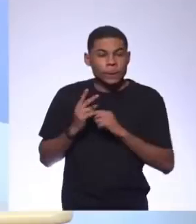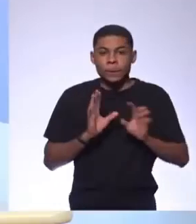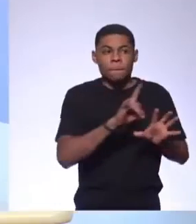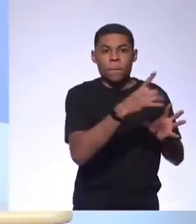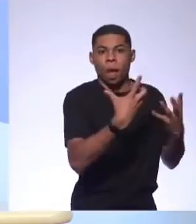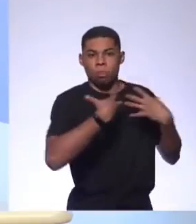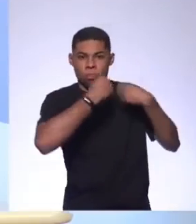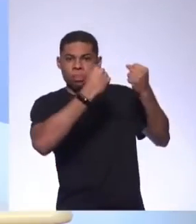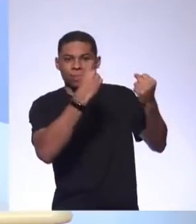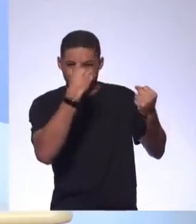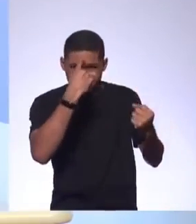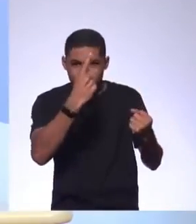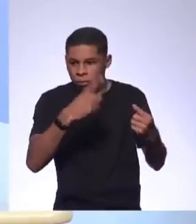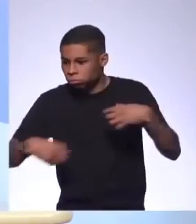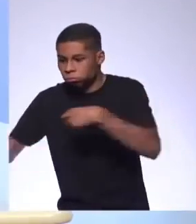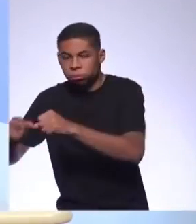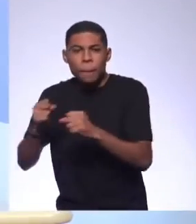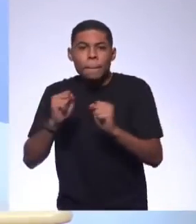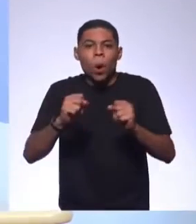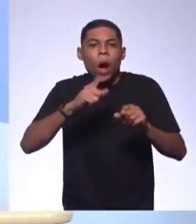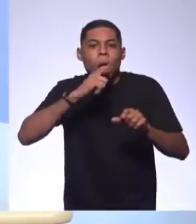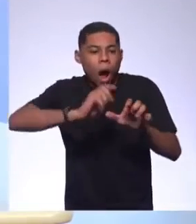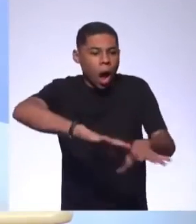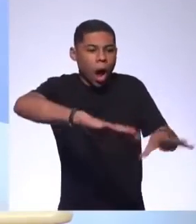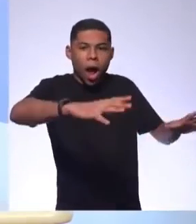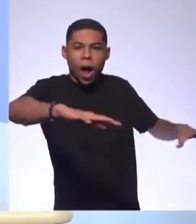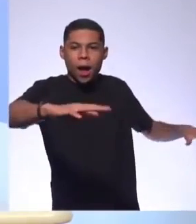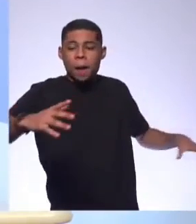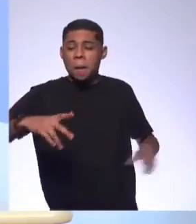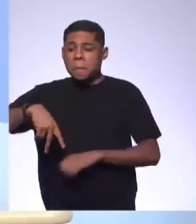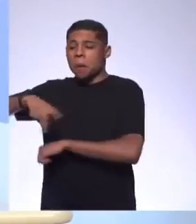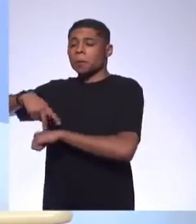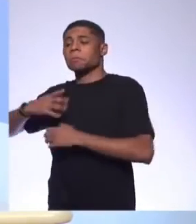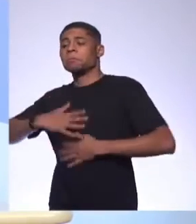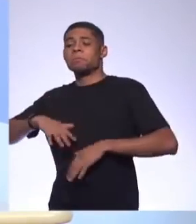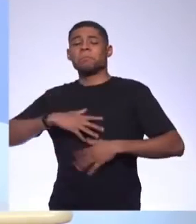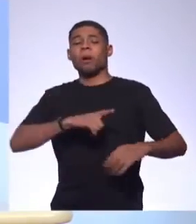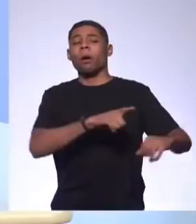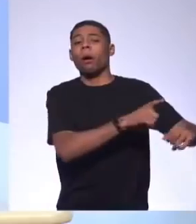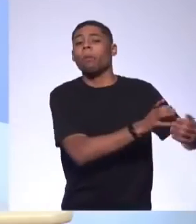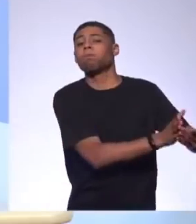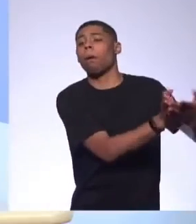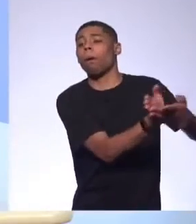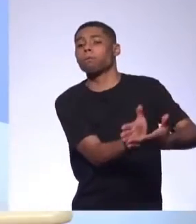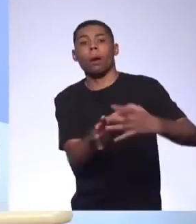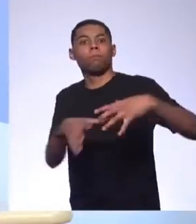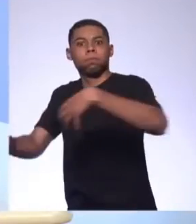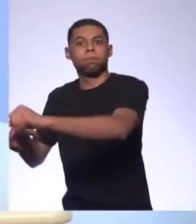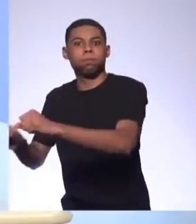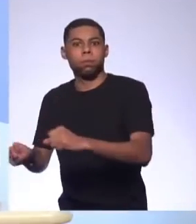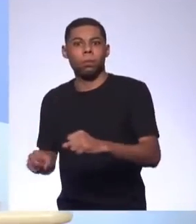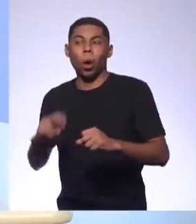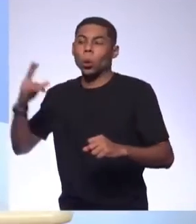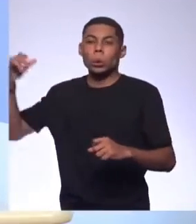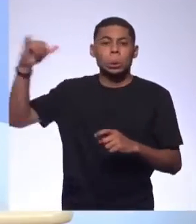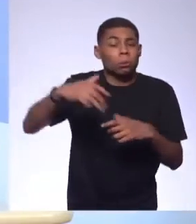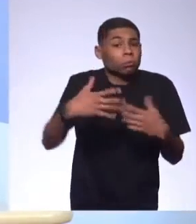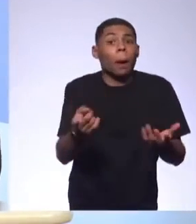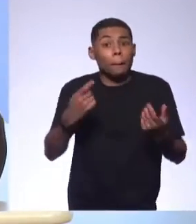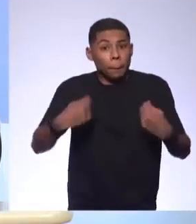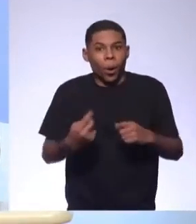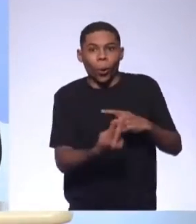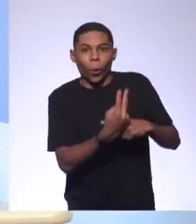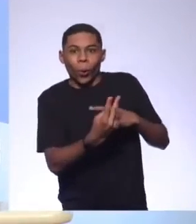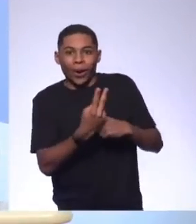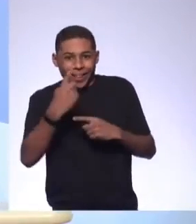tentar entrar pelo mar, querer tomar o nosso poder econômico. E, para isso, é